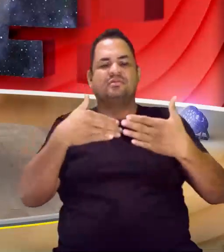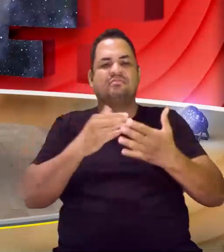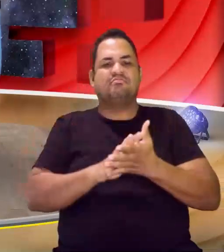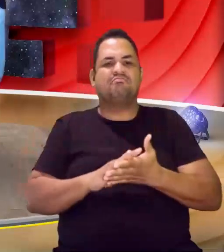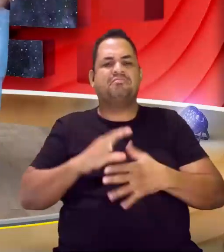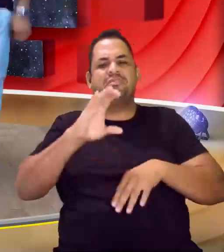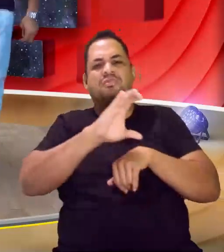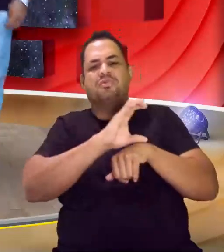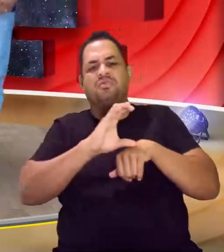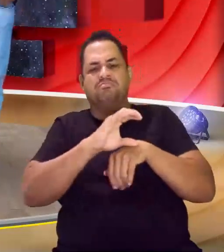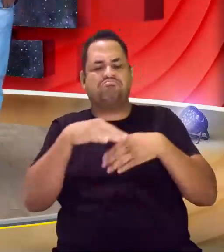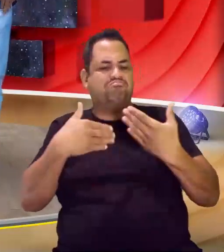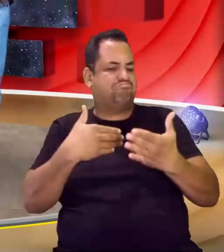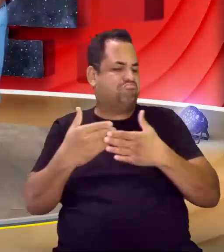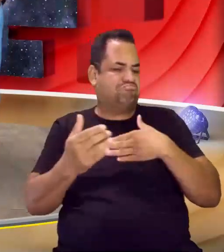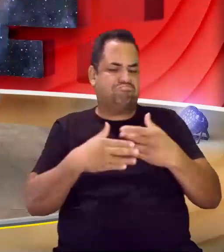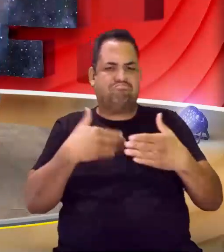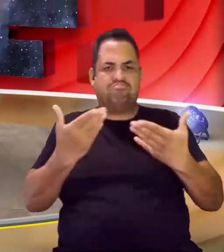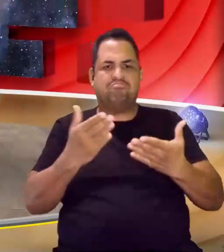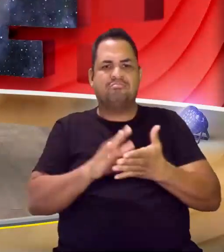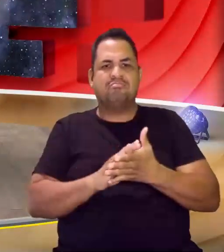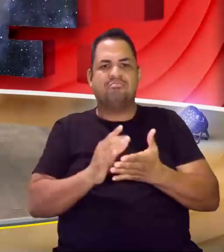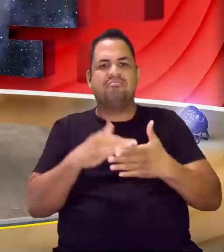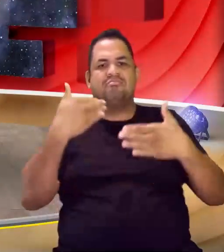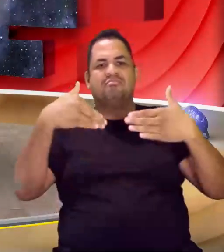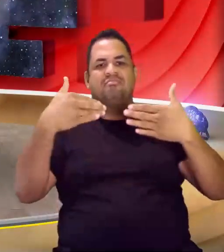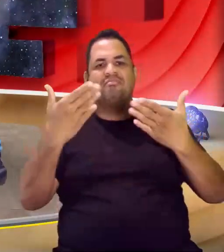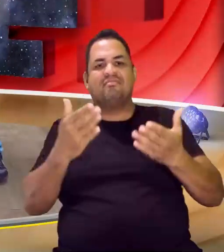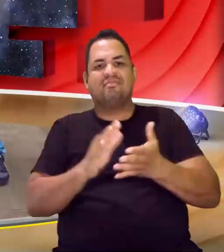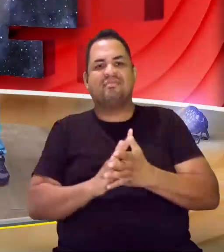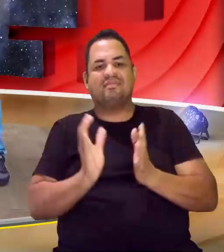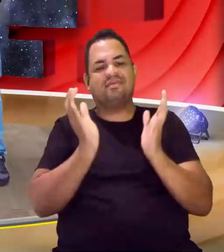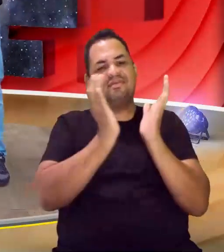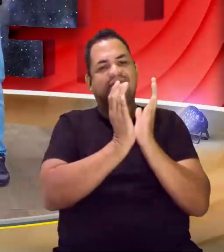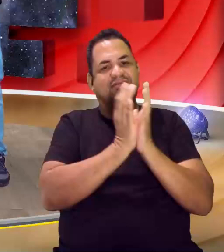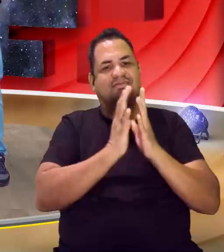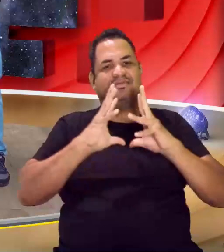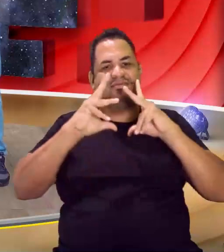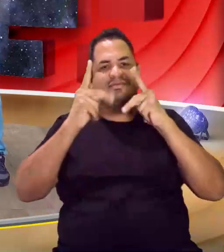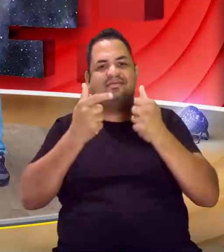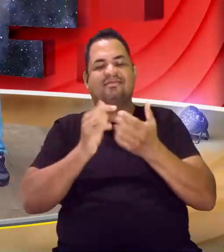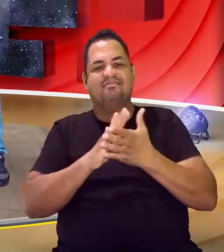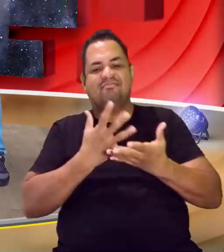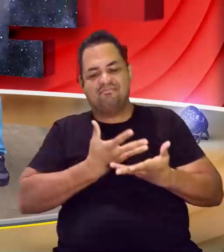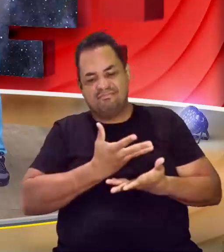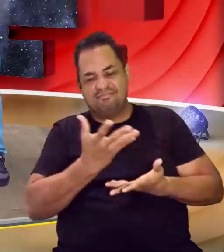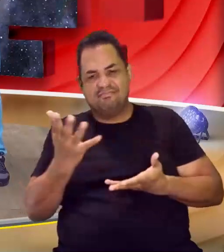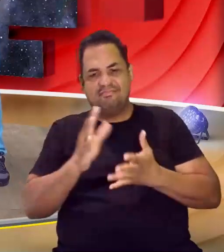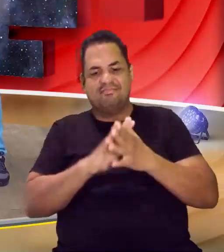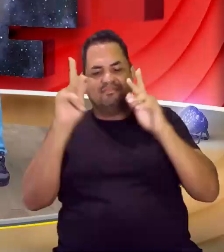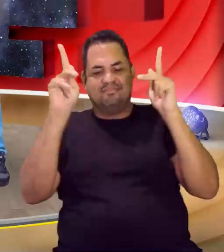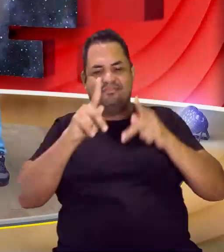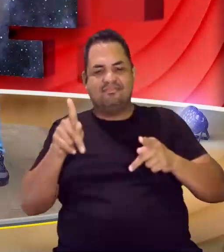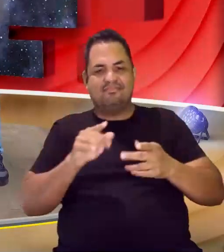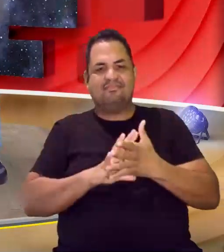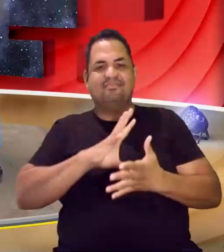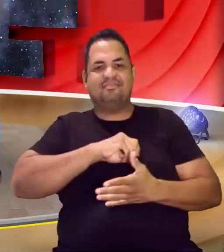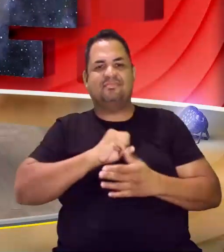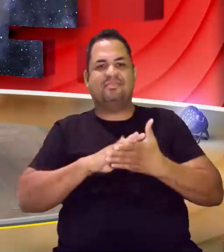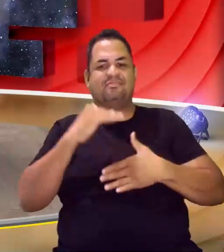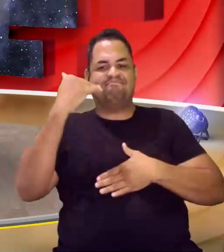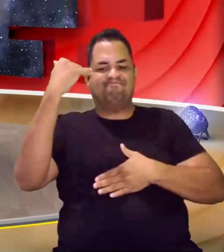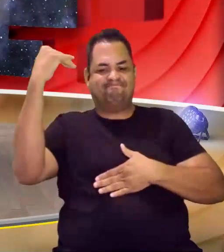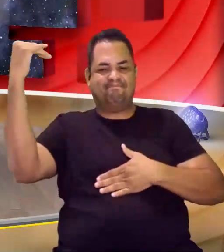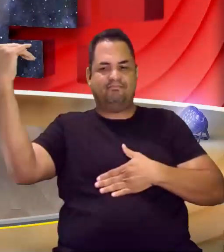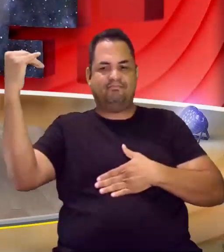avaliações, seja um concurso que você decidir fazer e as nossas provas aí das unidades, tudo a gente deseja paz, amor e sucesso, tá?